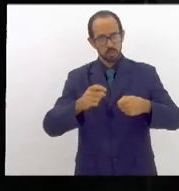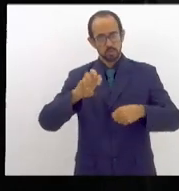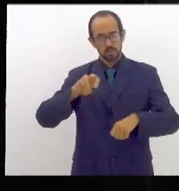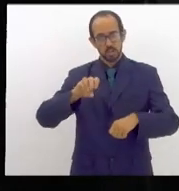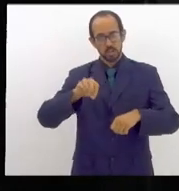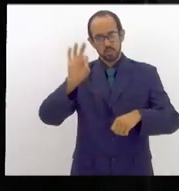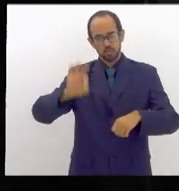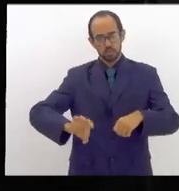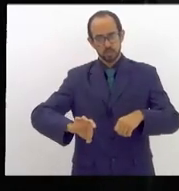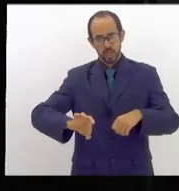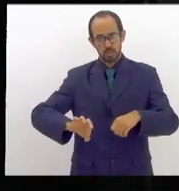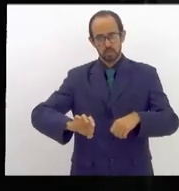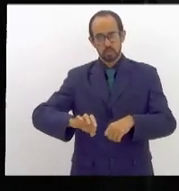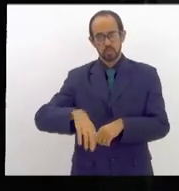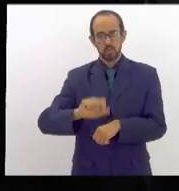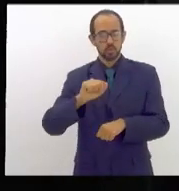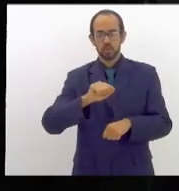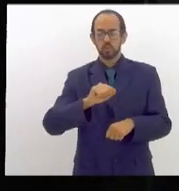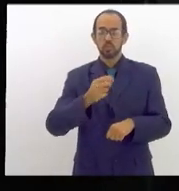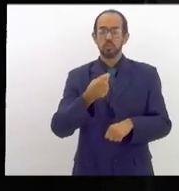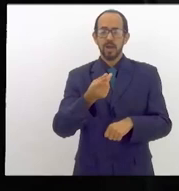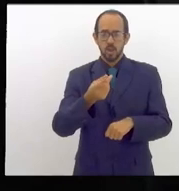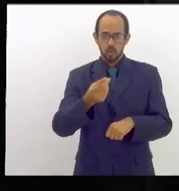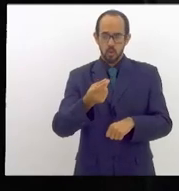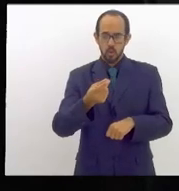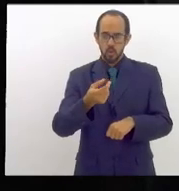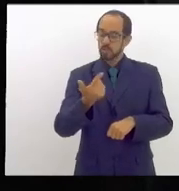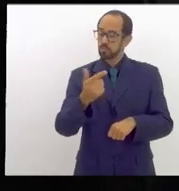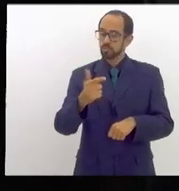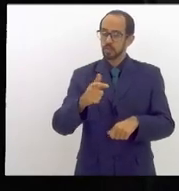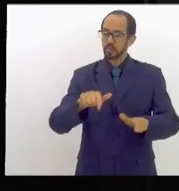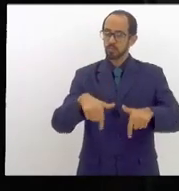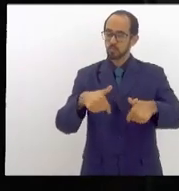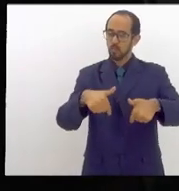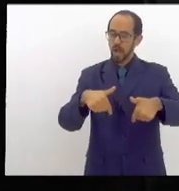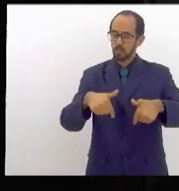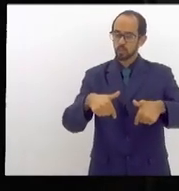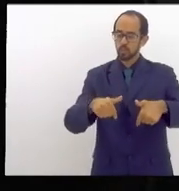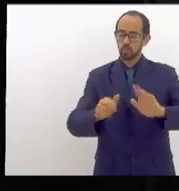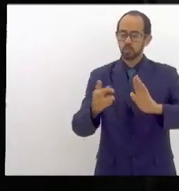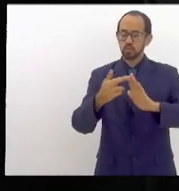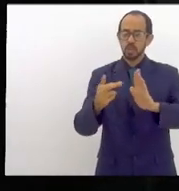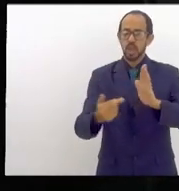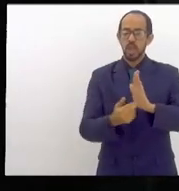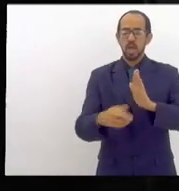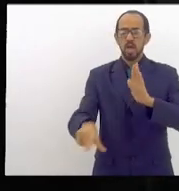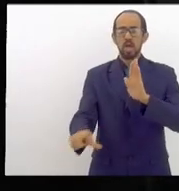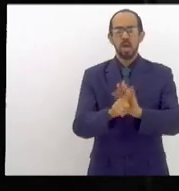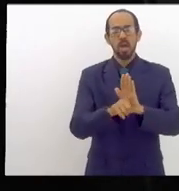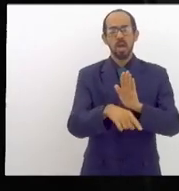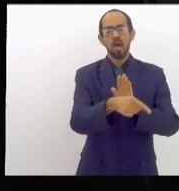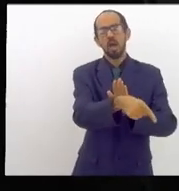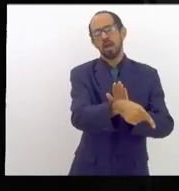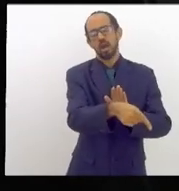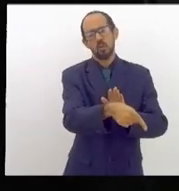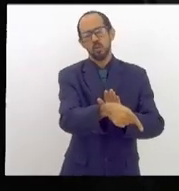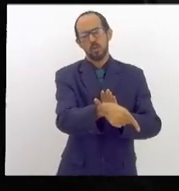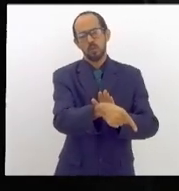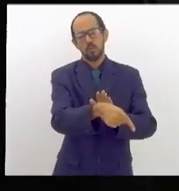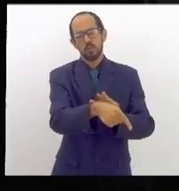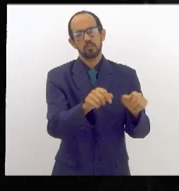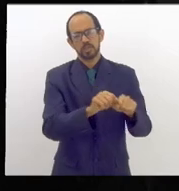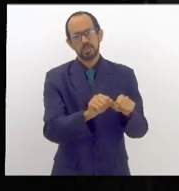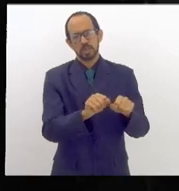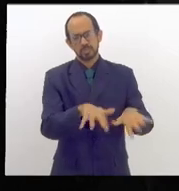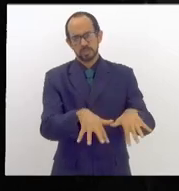vinculados ao fep sem nenhum ato normativo que fundamentasse essa desiguação isso o corpo instrutivo do